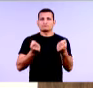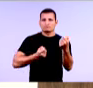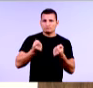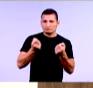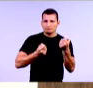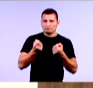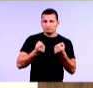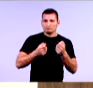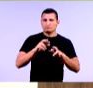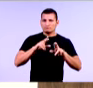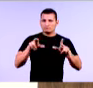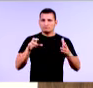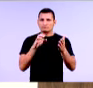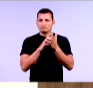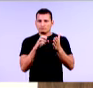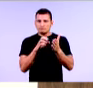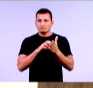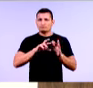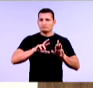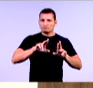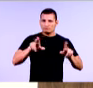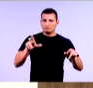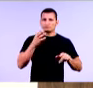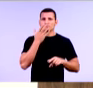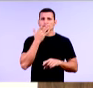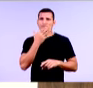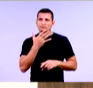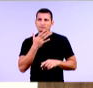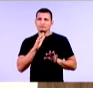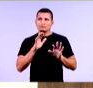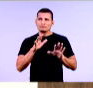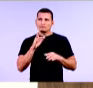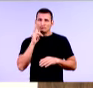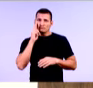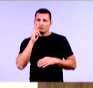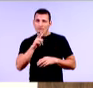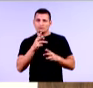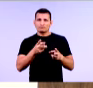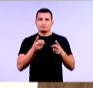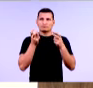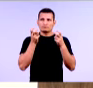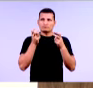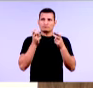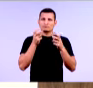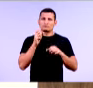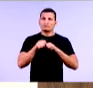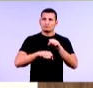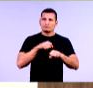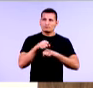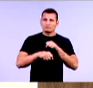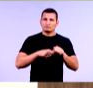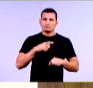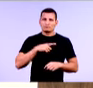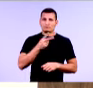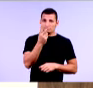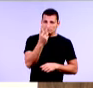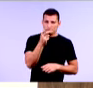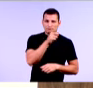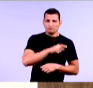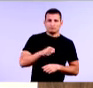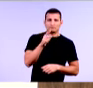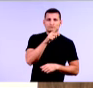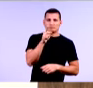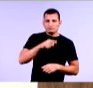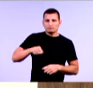diferente marca, diferente cor, mas eles olhando percebem. que uma bicicleta tem 2 rodas, a